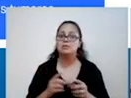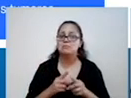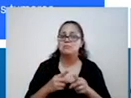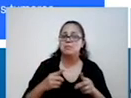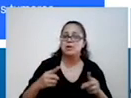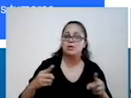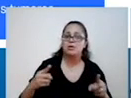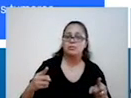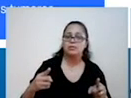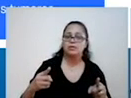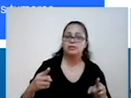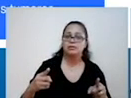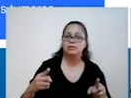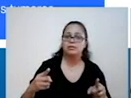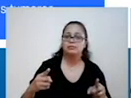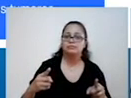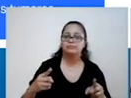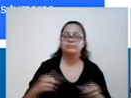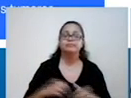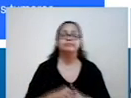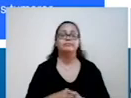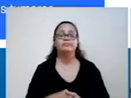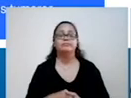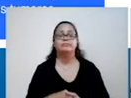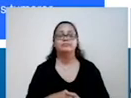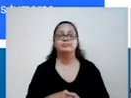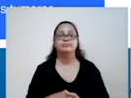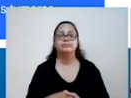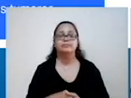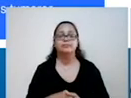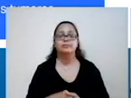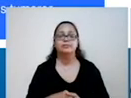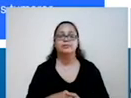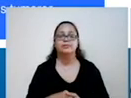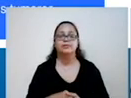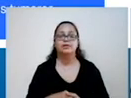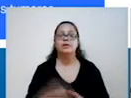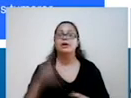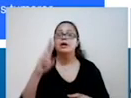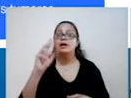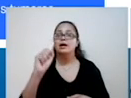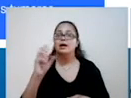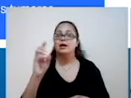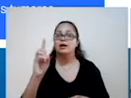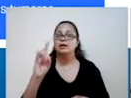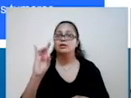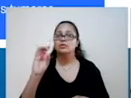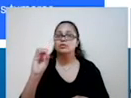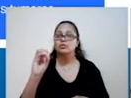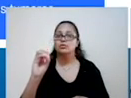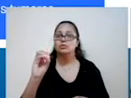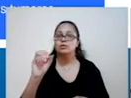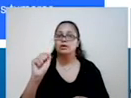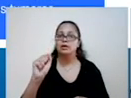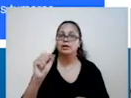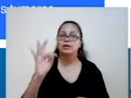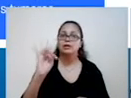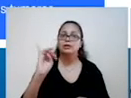maior do que as células normais. Os isótopos radioativos, como o cobalto 60 e o